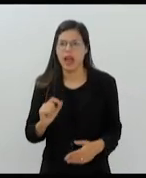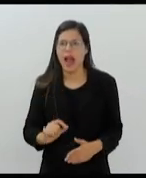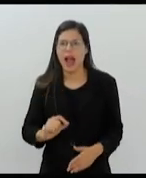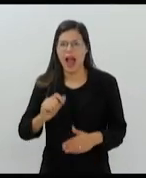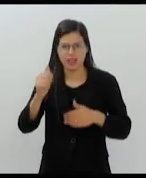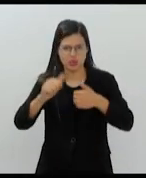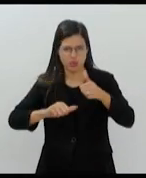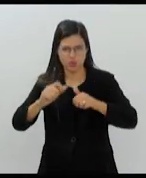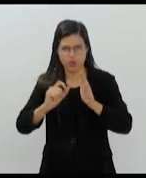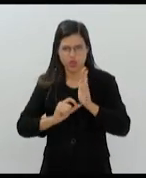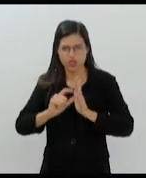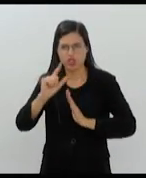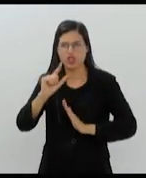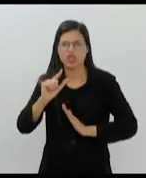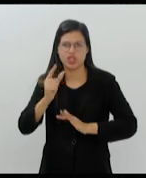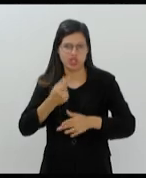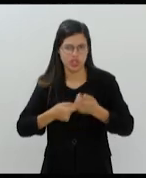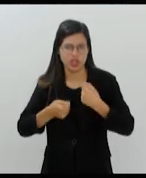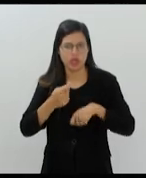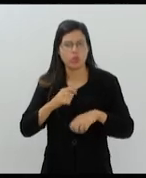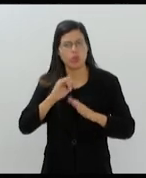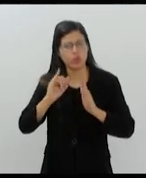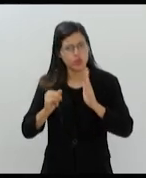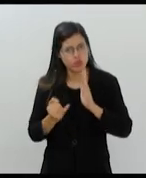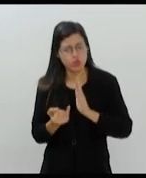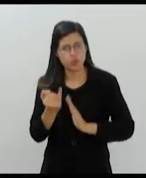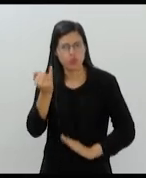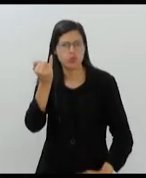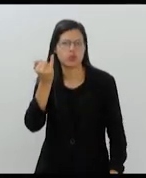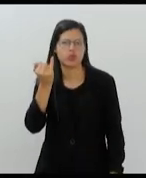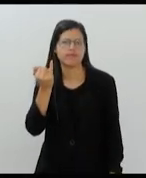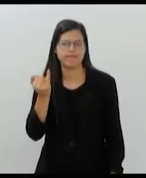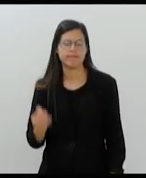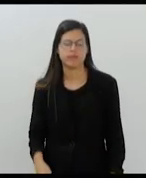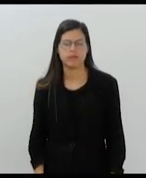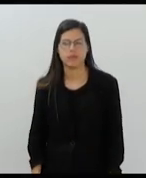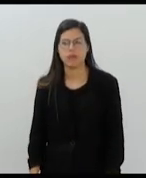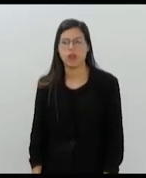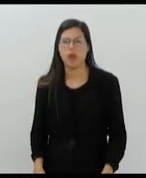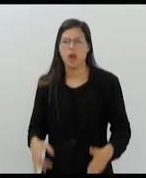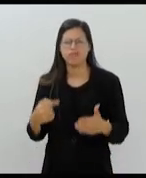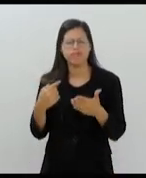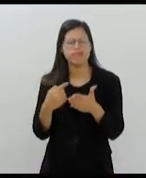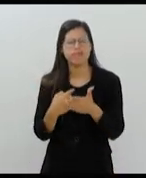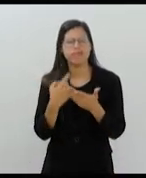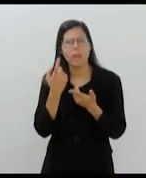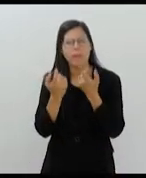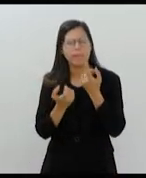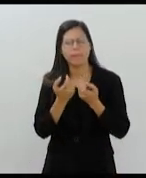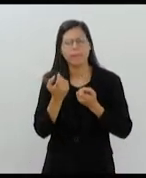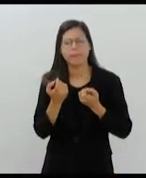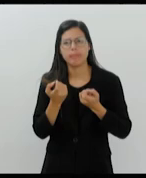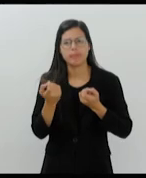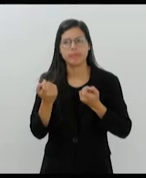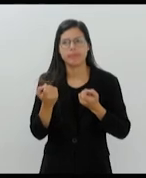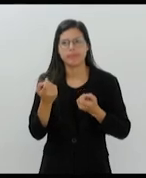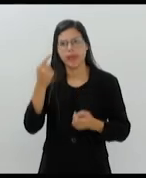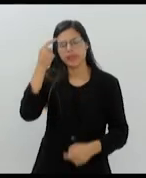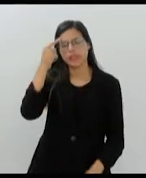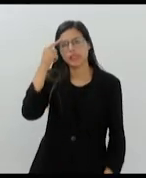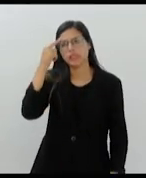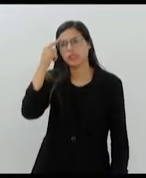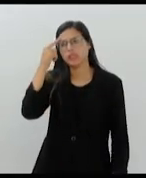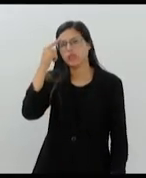pequeno ganho de juros. Aí eu me pergunto, não foi isso